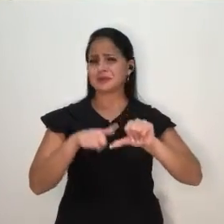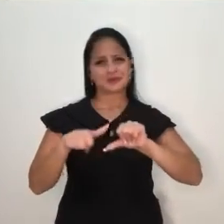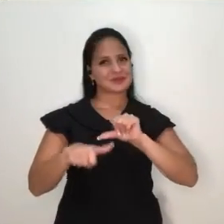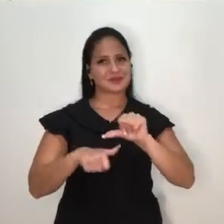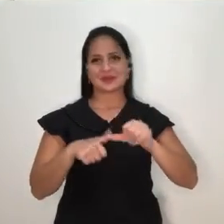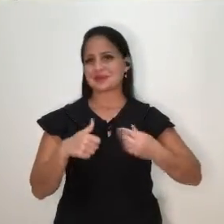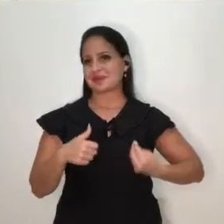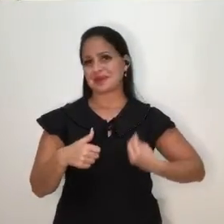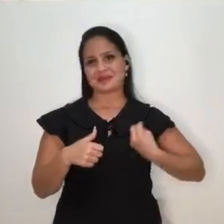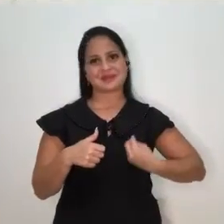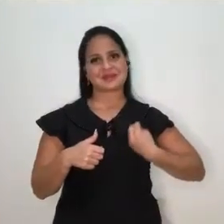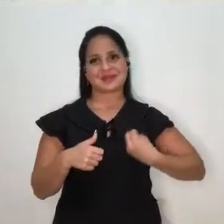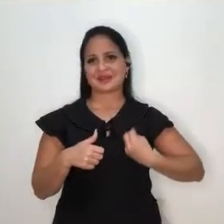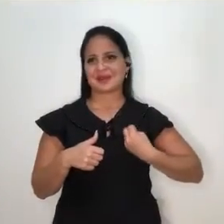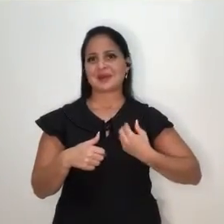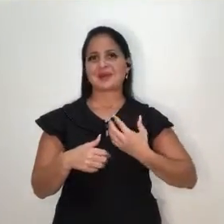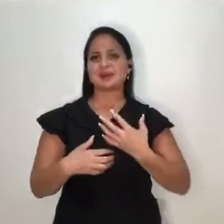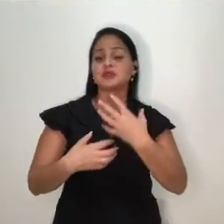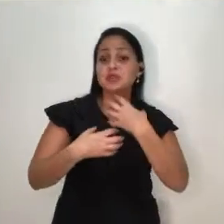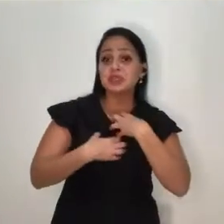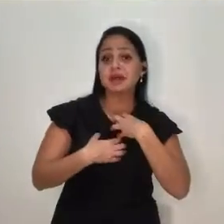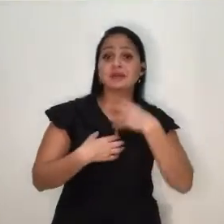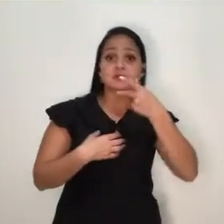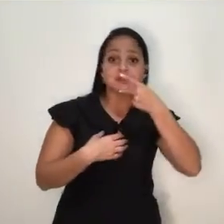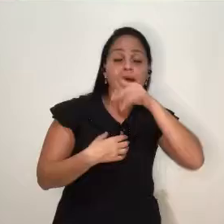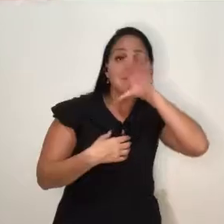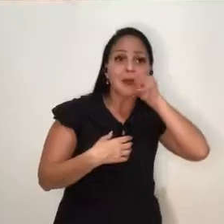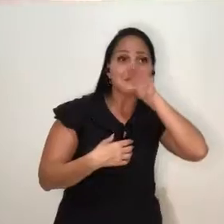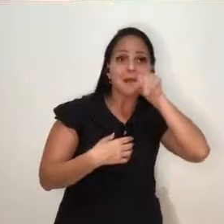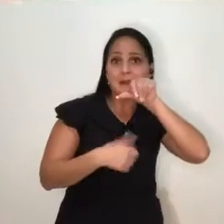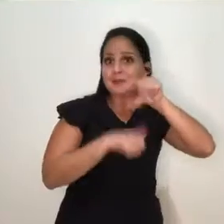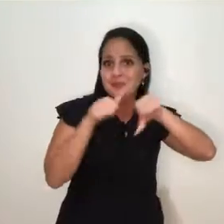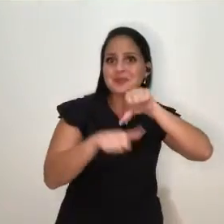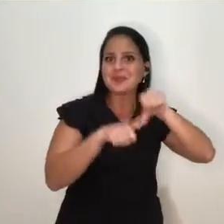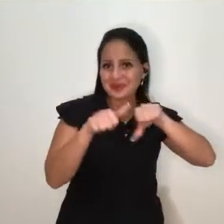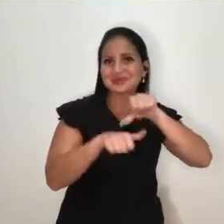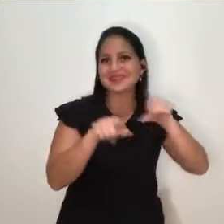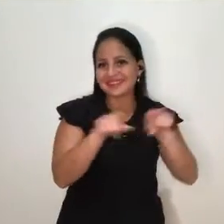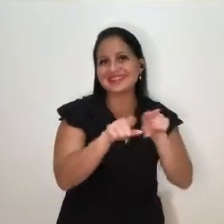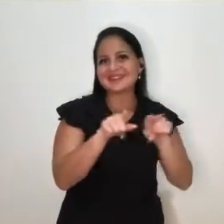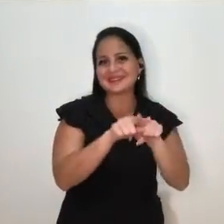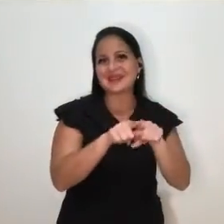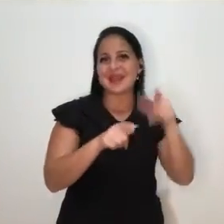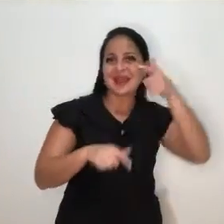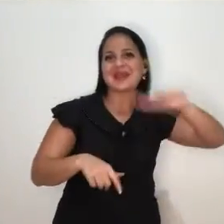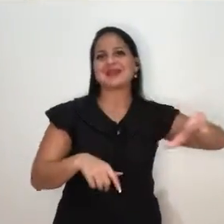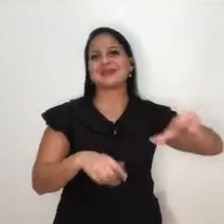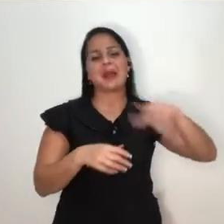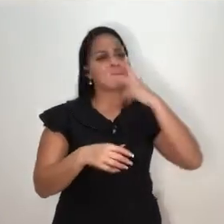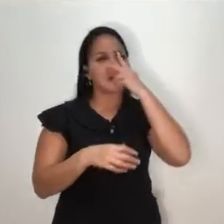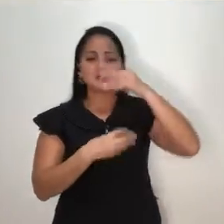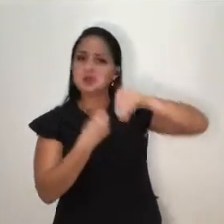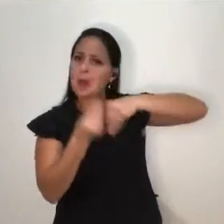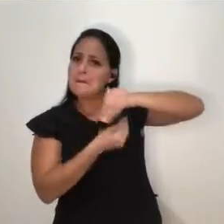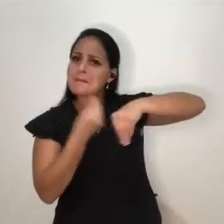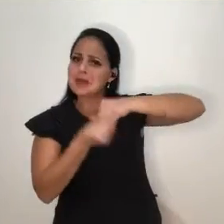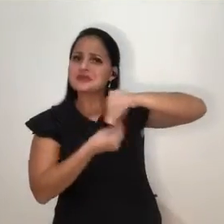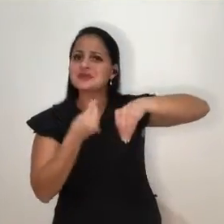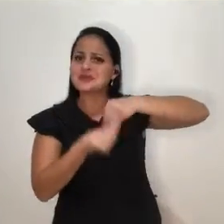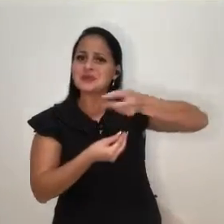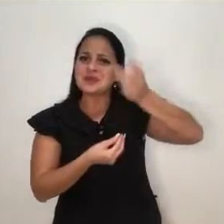mudou minha vida, assim, mudou meu sotaque. Ele é outro, né? Ele virou uma mistura.